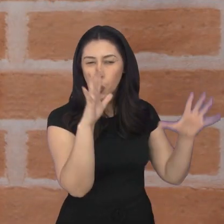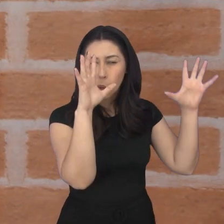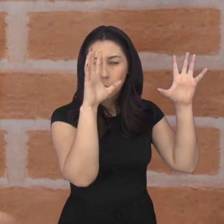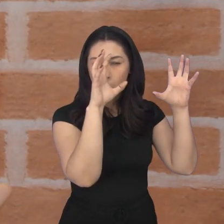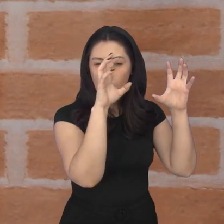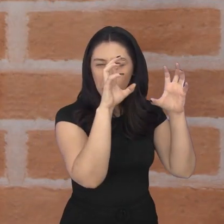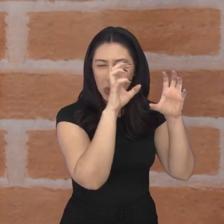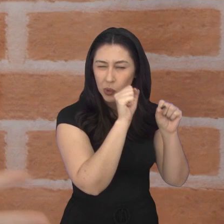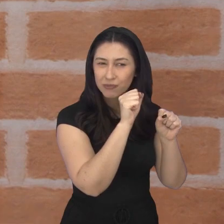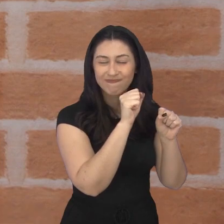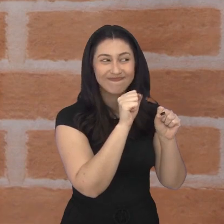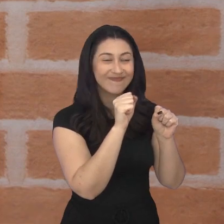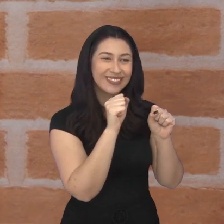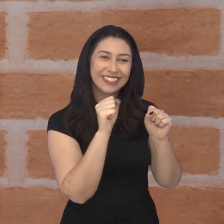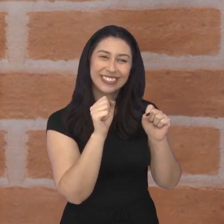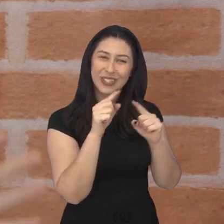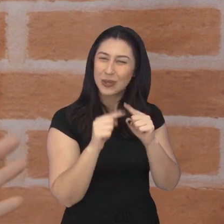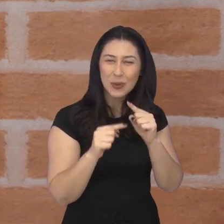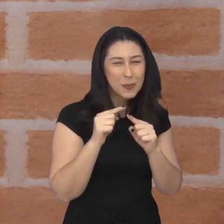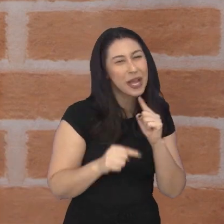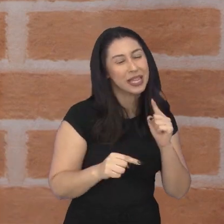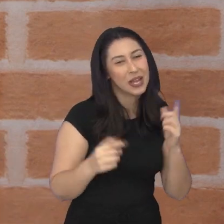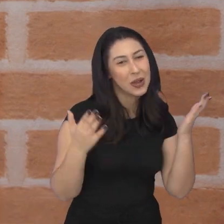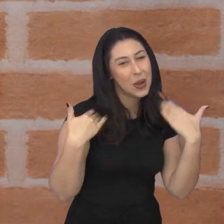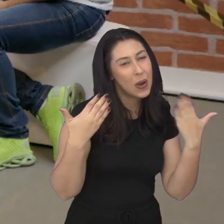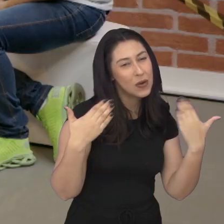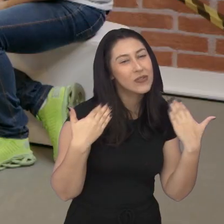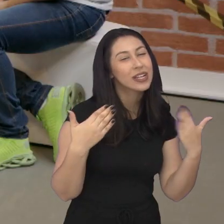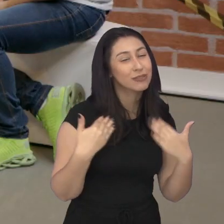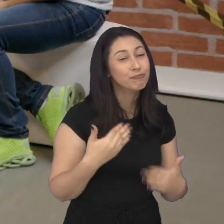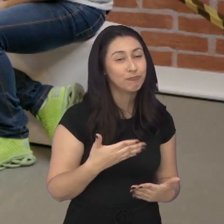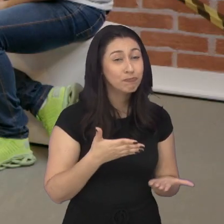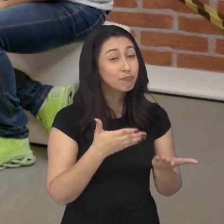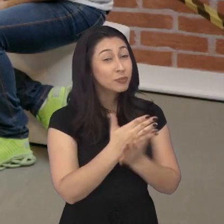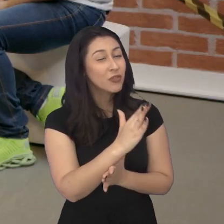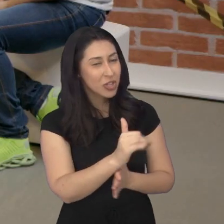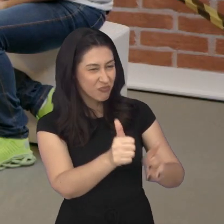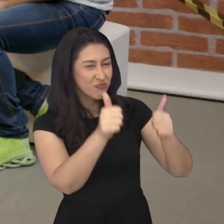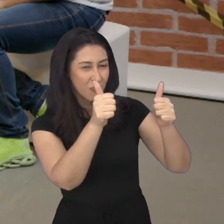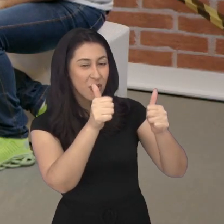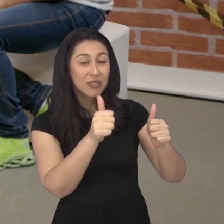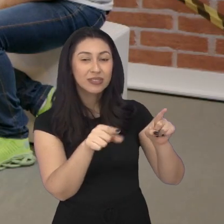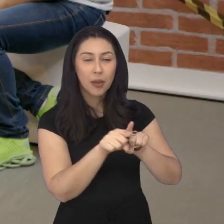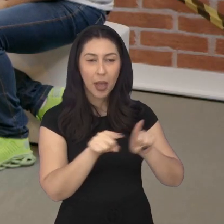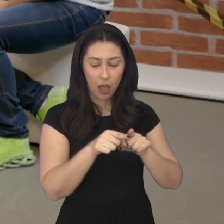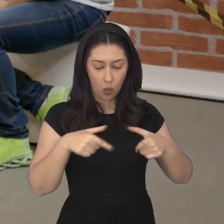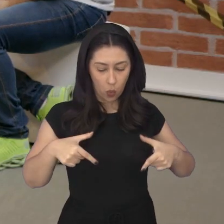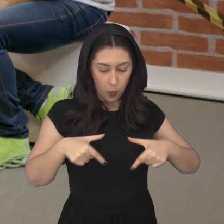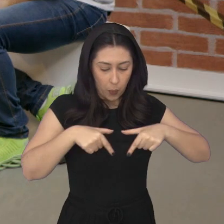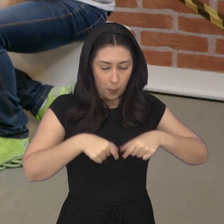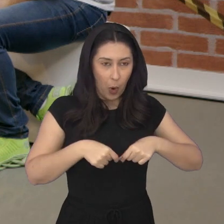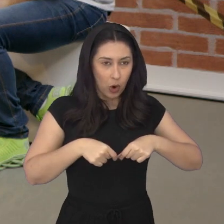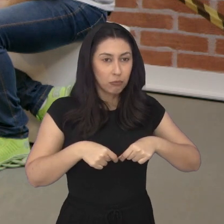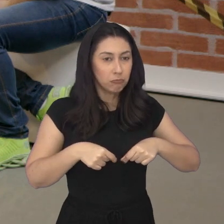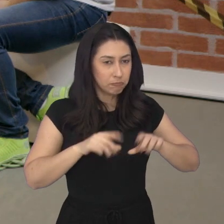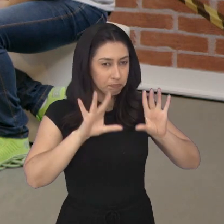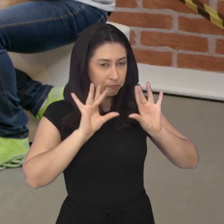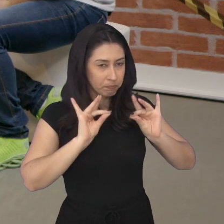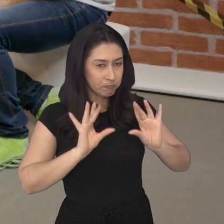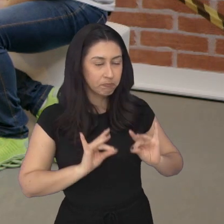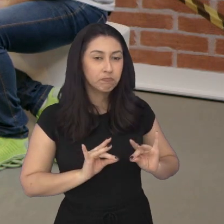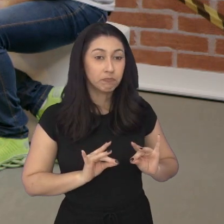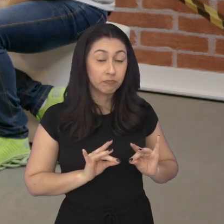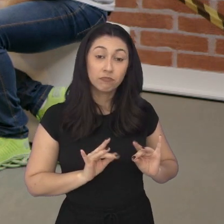meio mais, que não combina com o verão. Então tá aprovado. Tem um detalhezinho no meio, né? Chique, né? Gostei